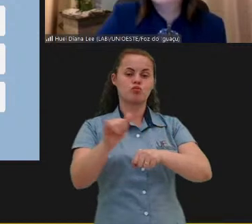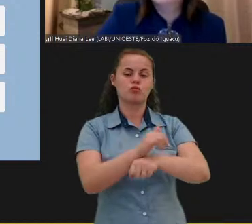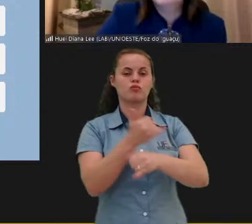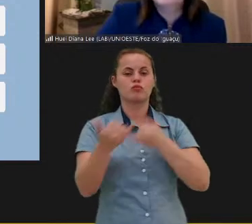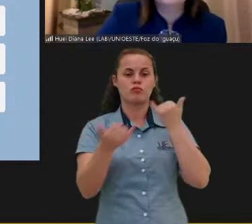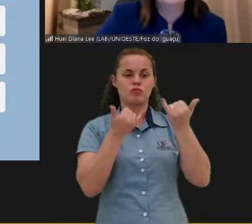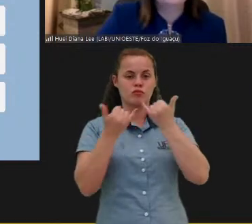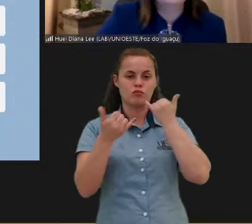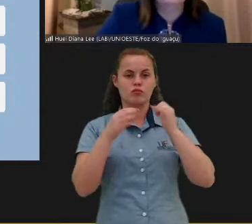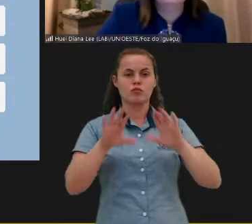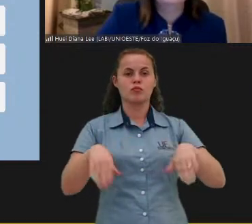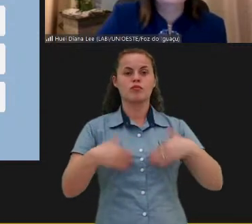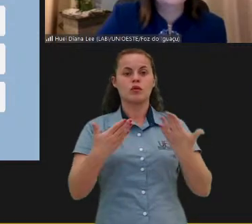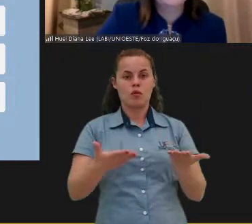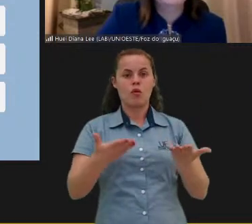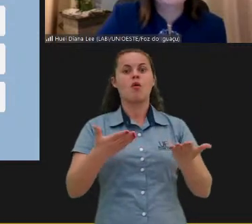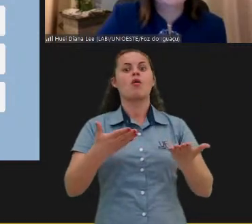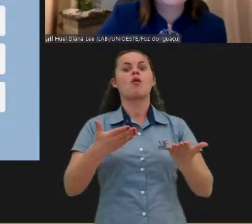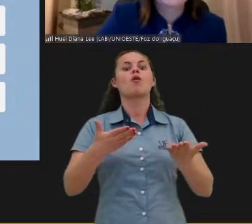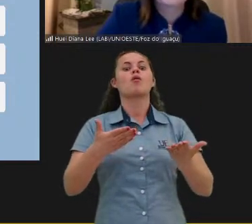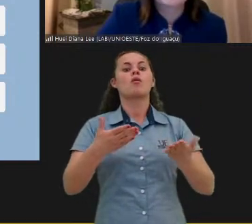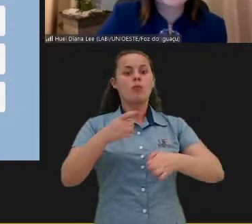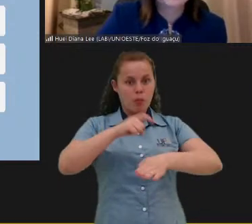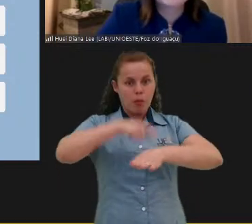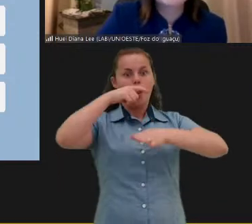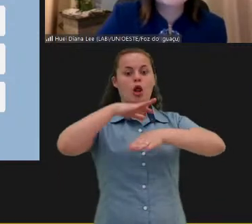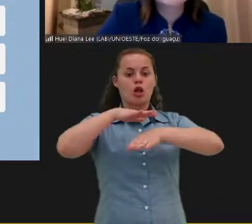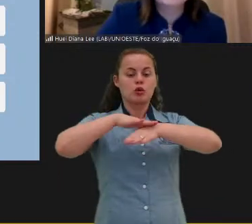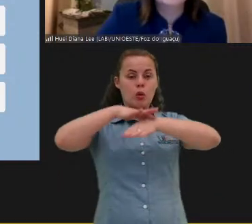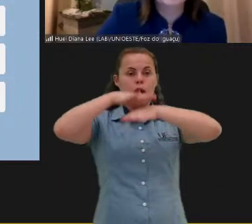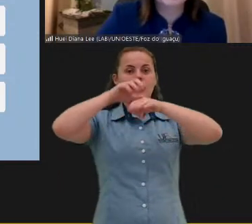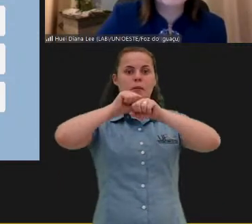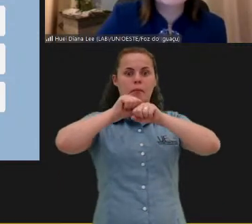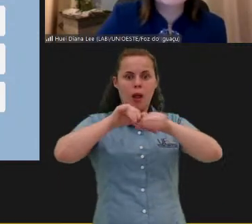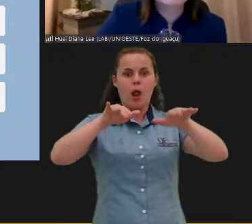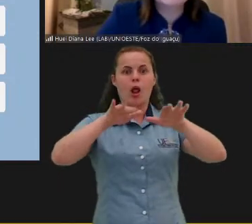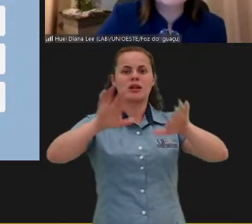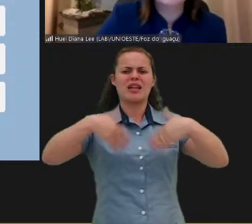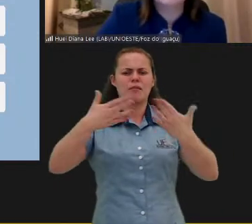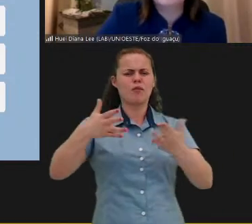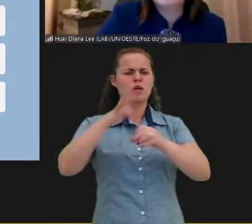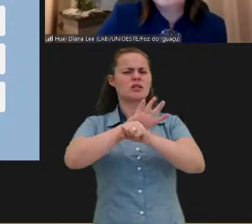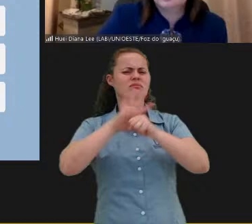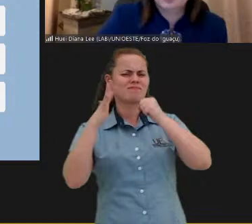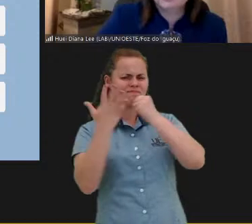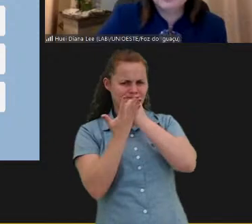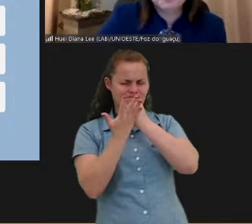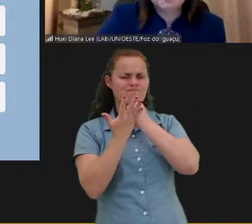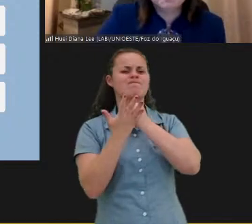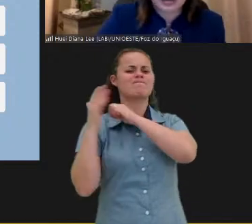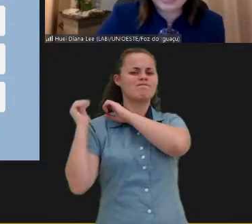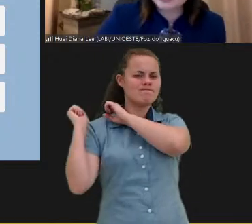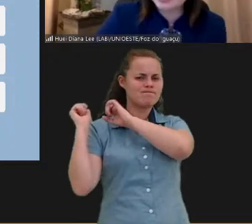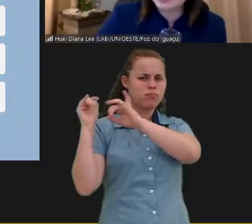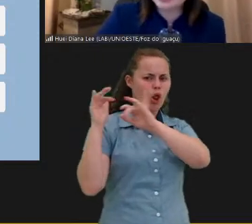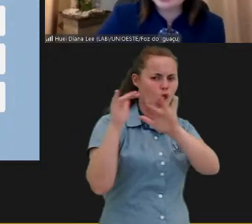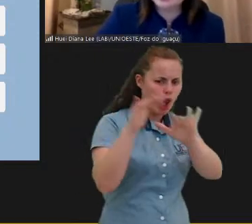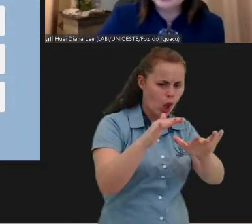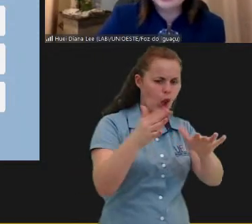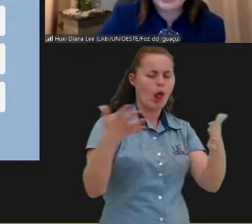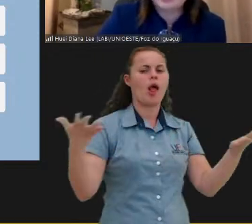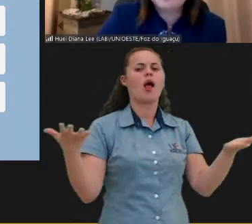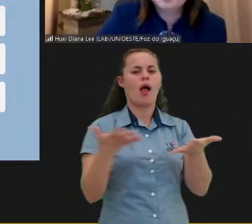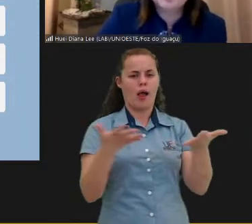previsão de surto epidêmico, não é? Depois que estourou essa pandemia do Covid-19, mais